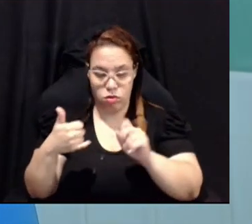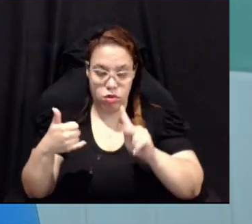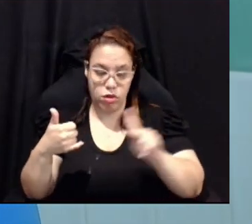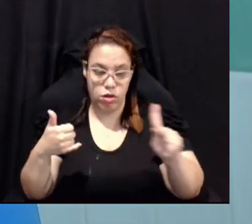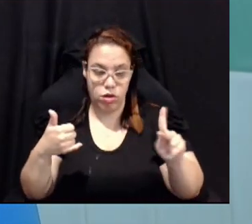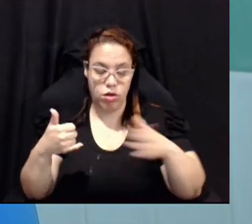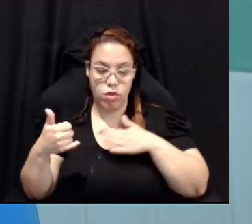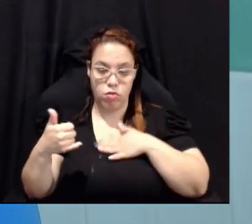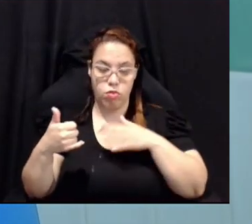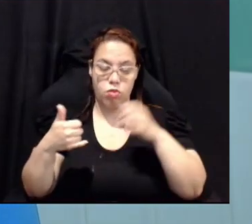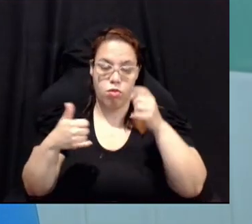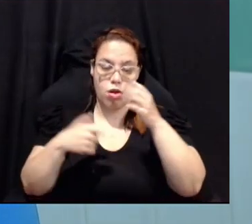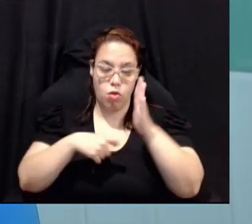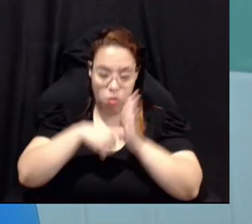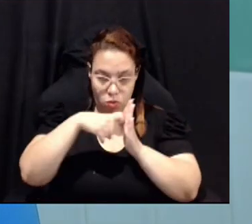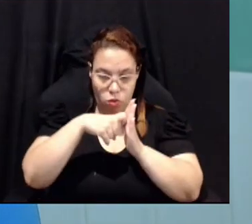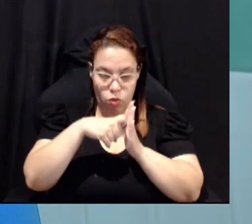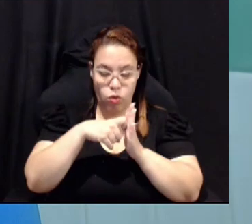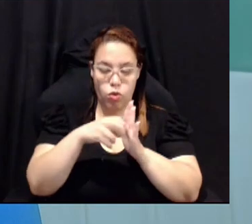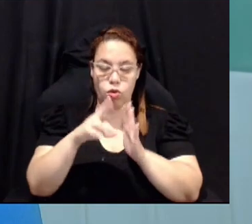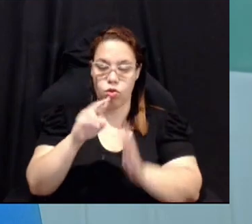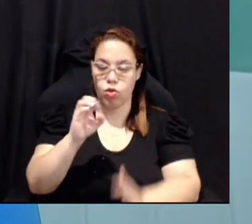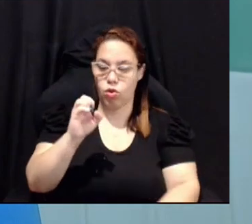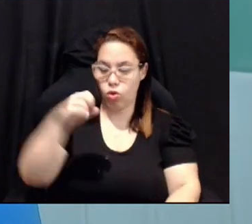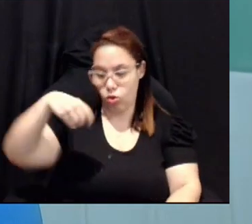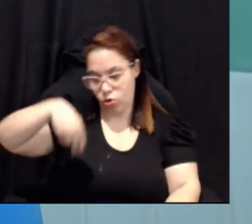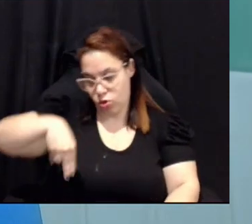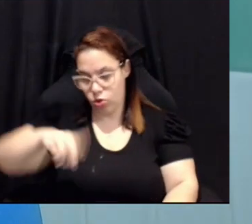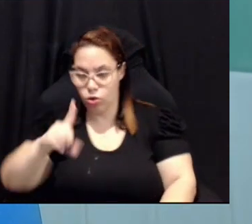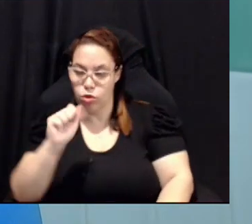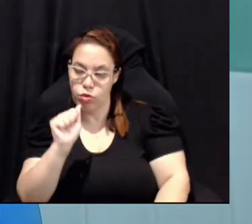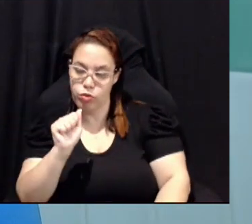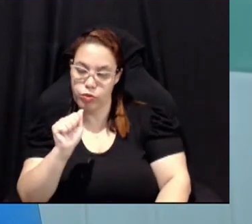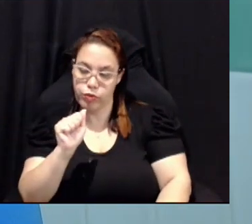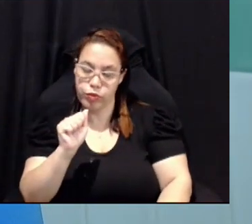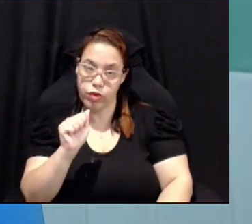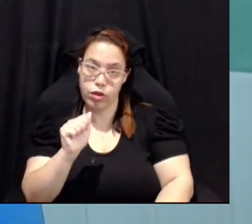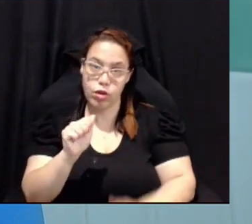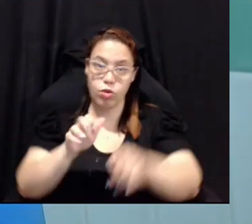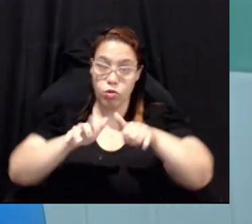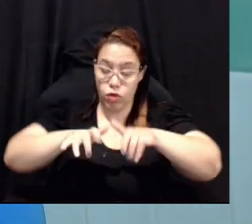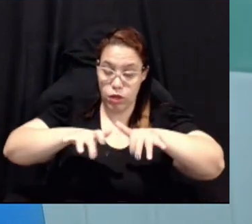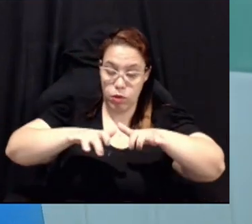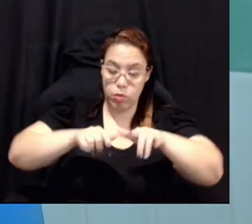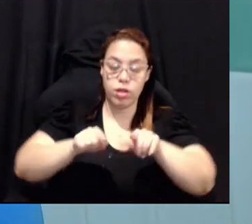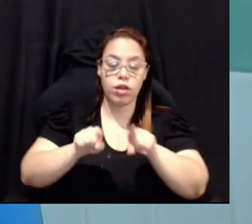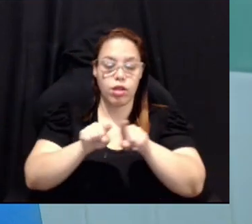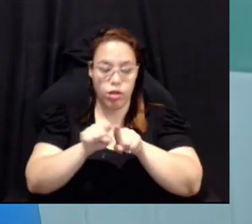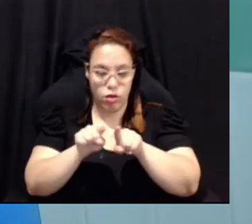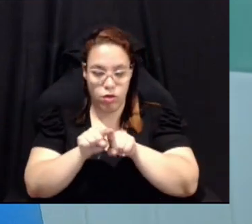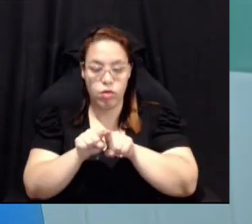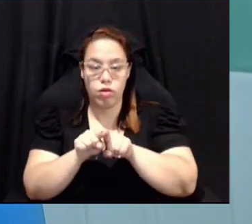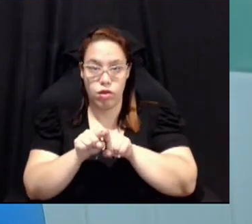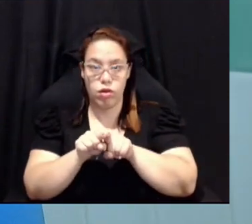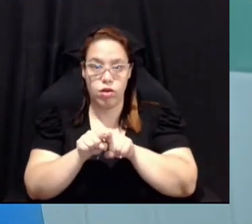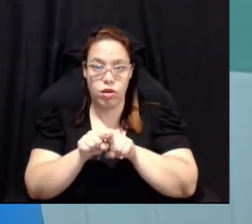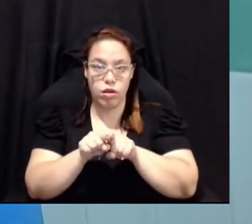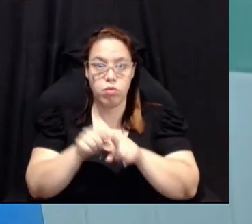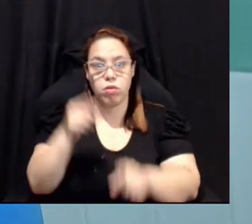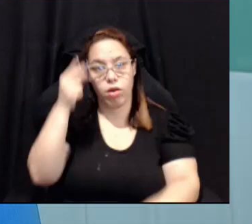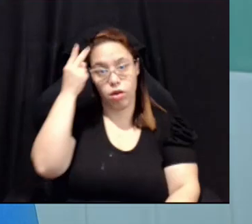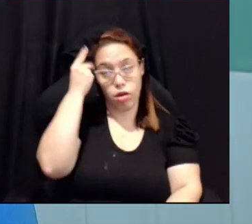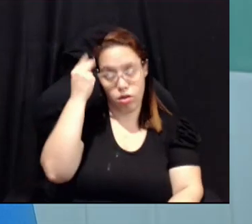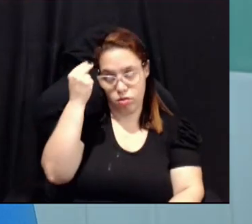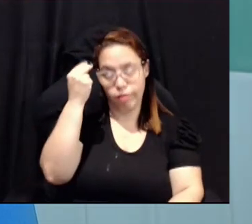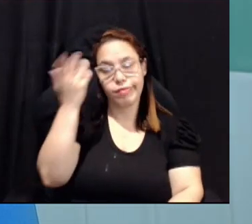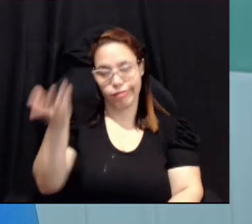Renda. Você também pode fazer, baixar o programa e fazer pelo computador, que é a maneira mais tradicional, que geralmente a maioria das